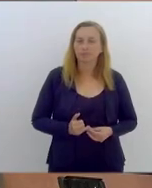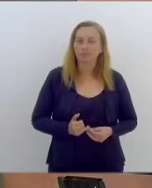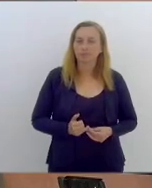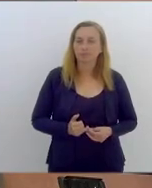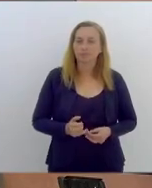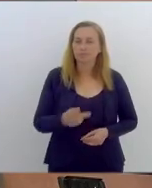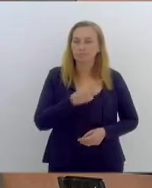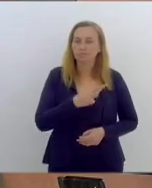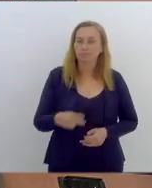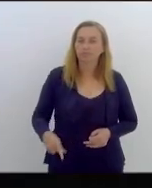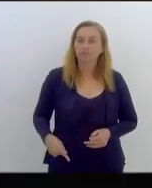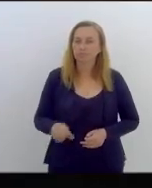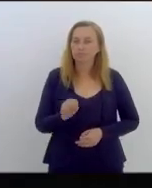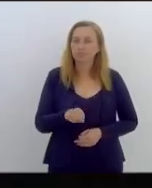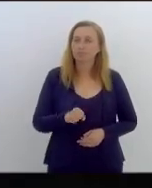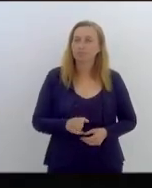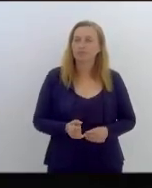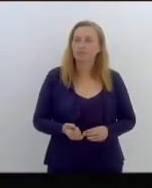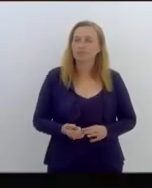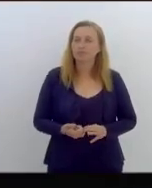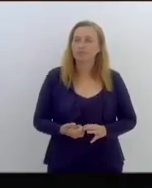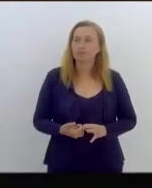Presidente, o parecer é favorável.